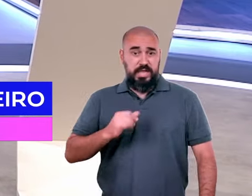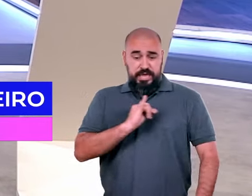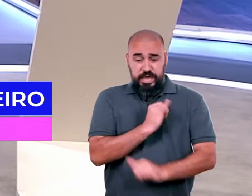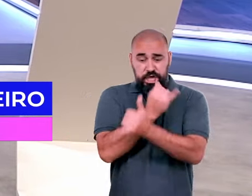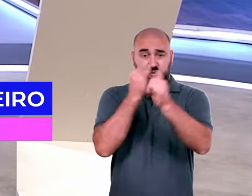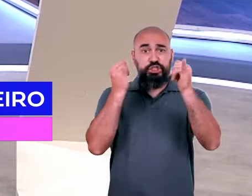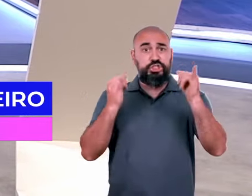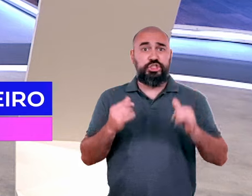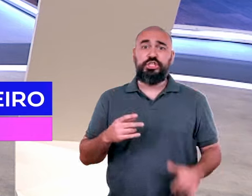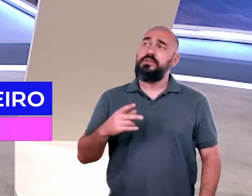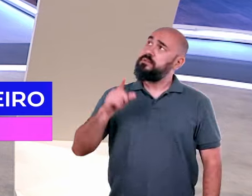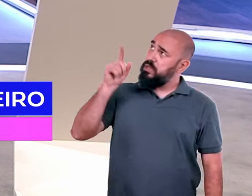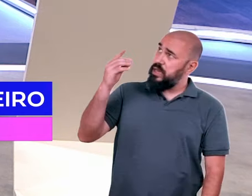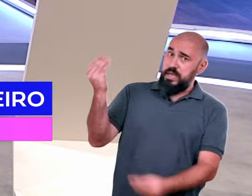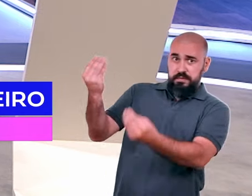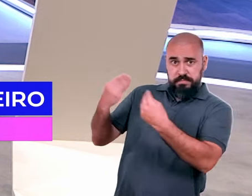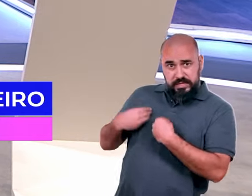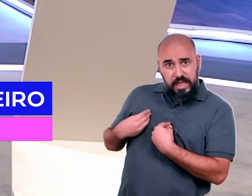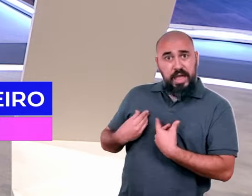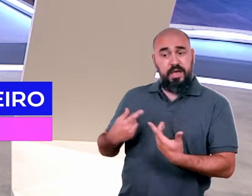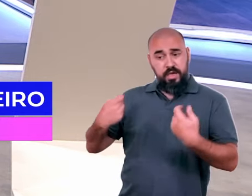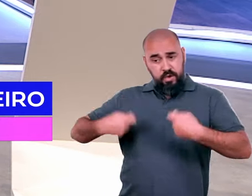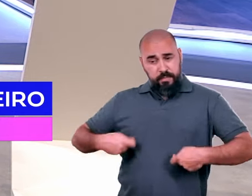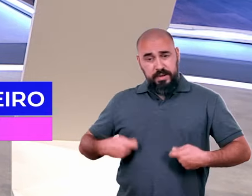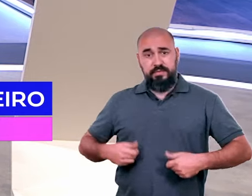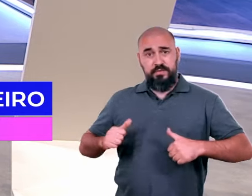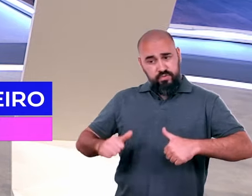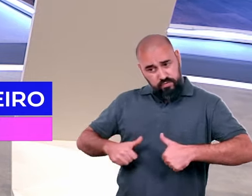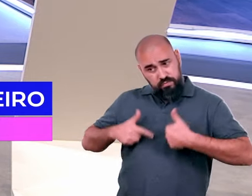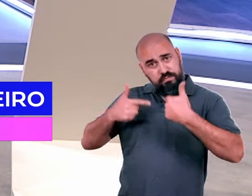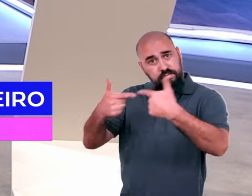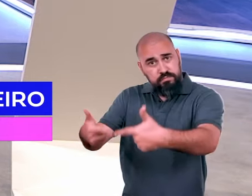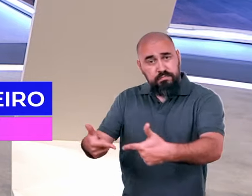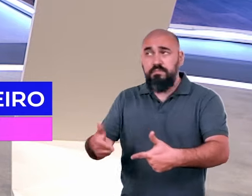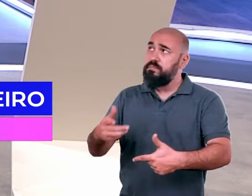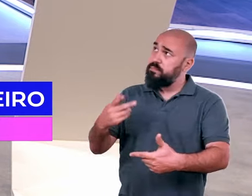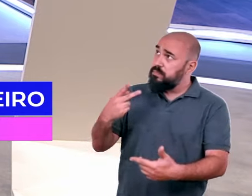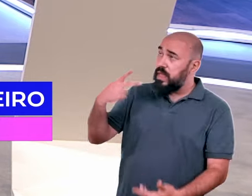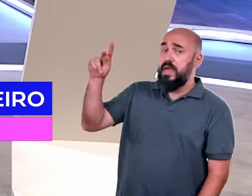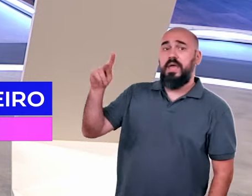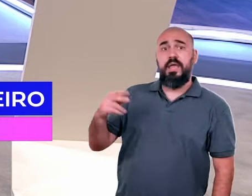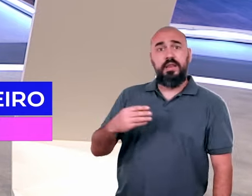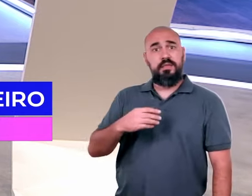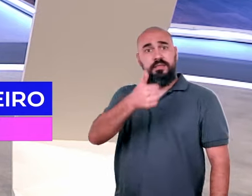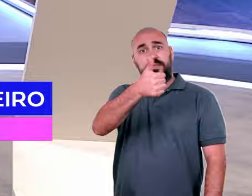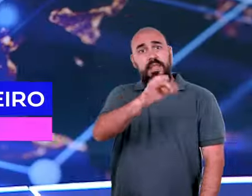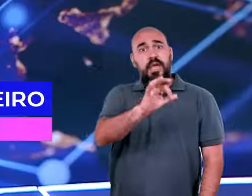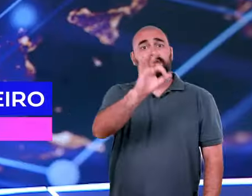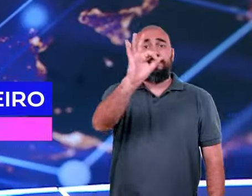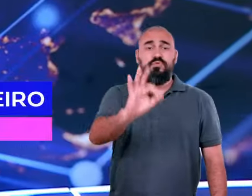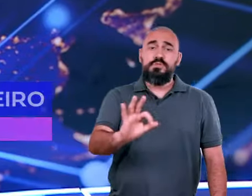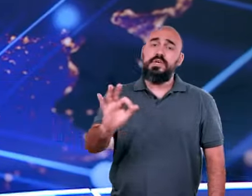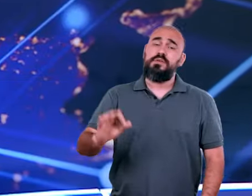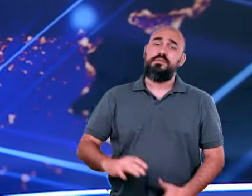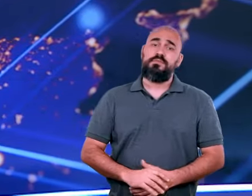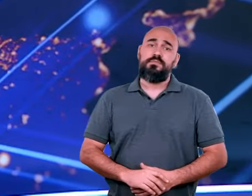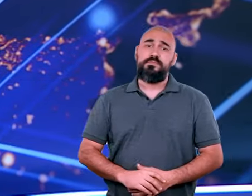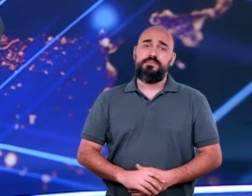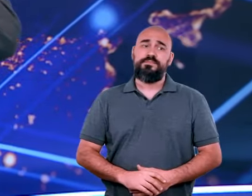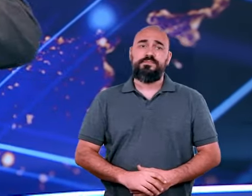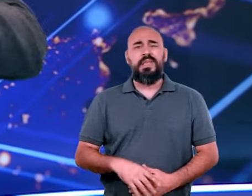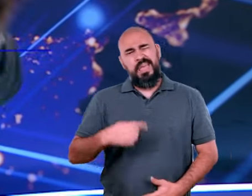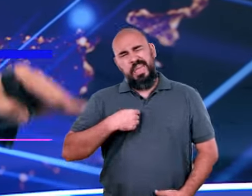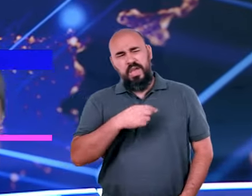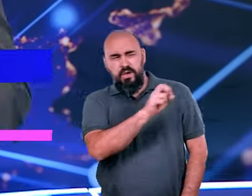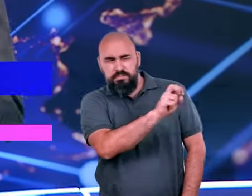Então, em resposta a tudo que Deus me dá, eu devolvo a 10ª parte para Ele. Eu encontro pessoas que